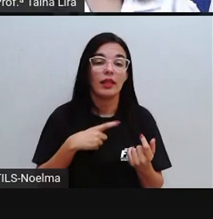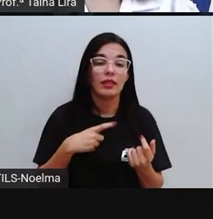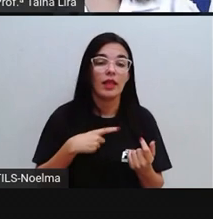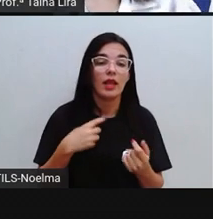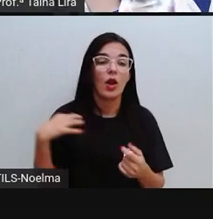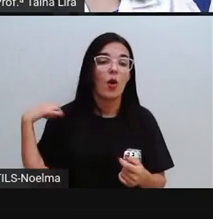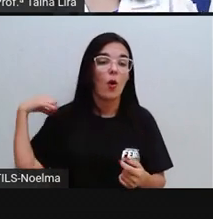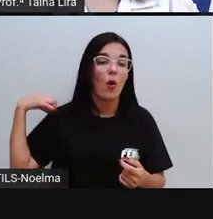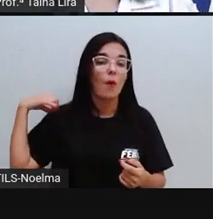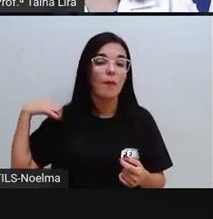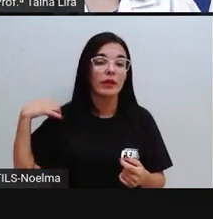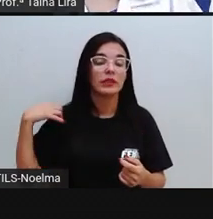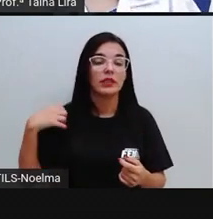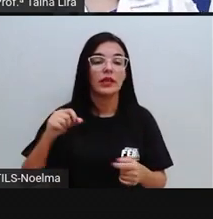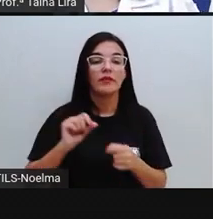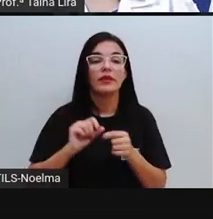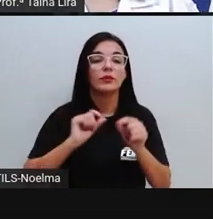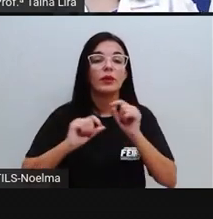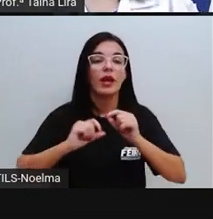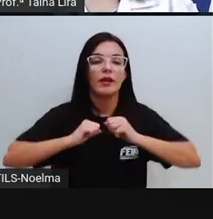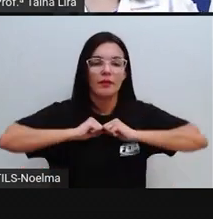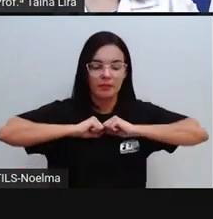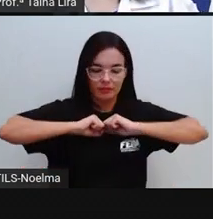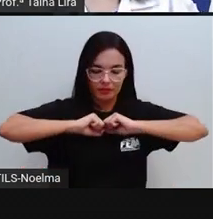são roupas que